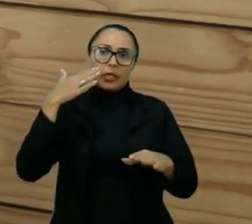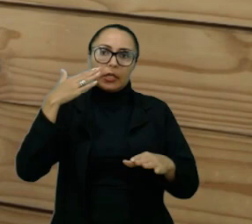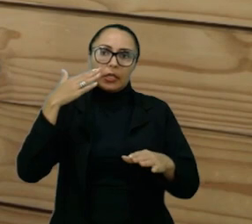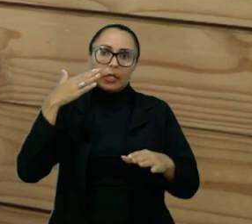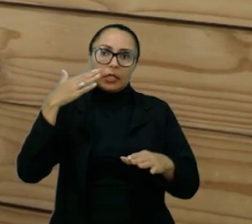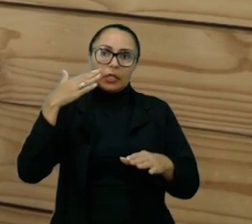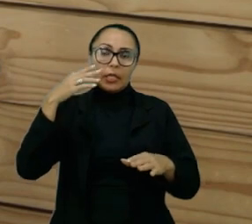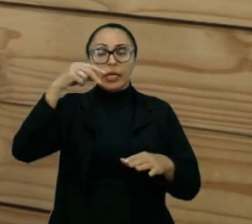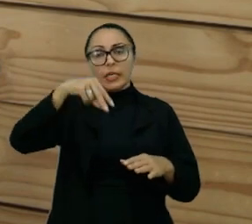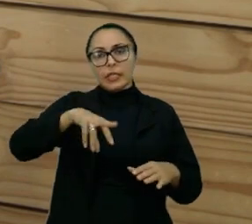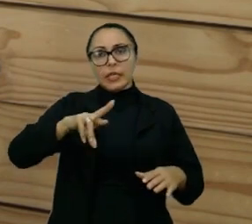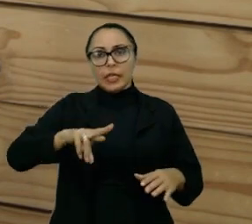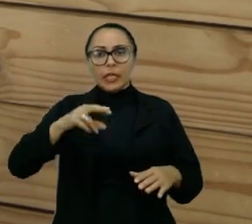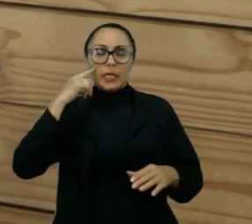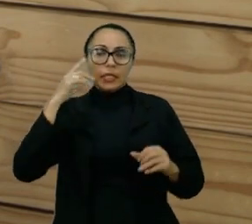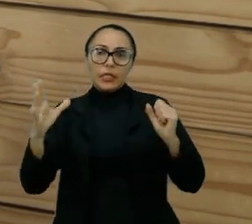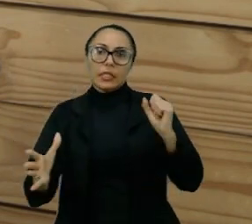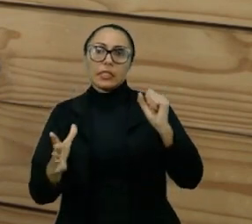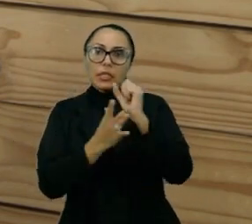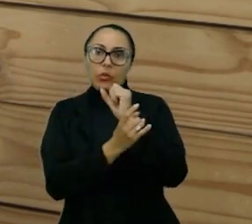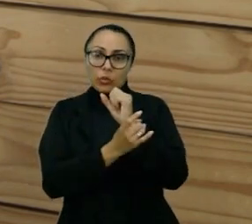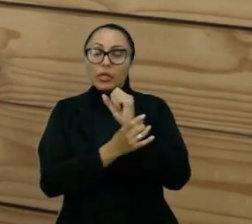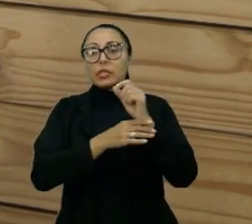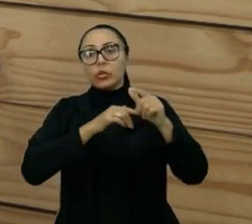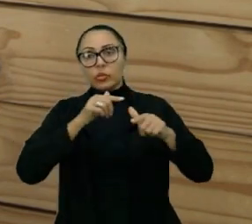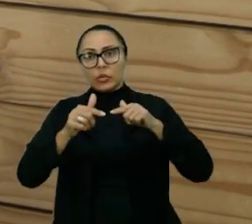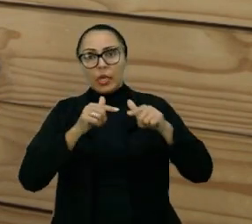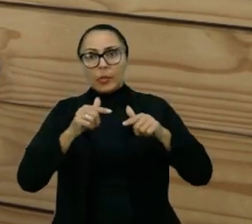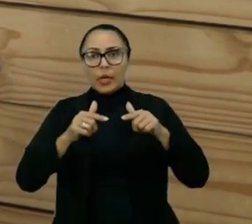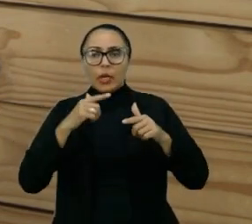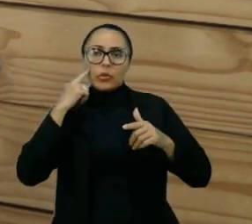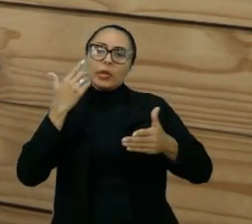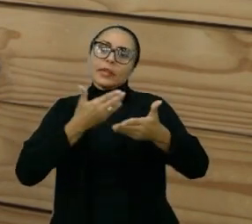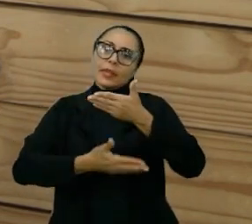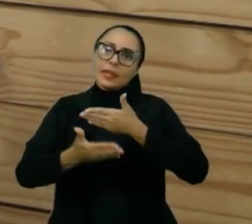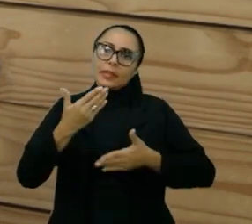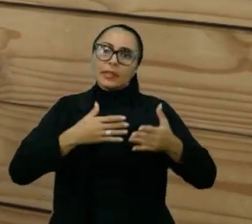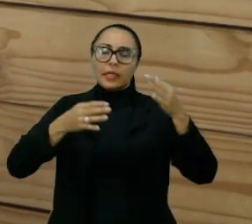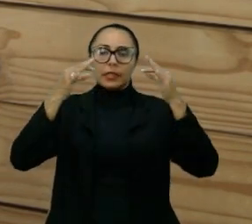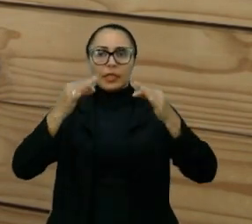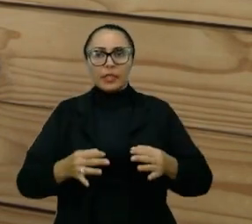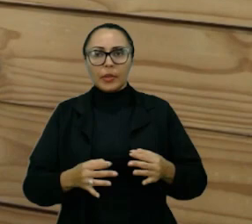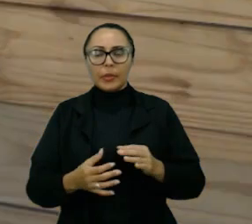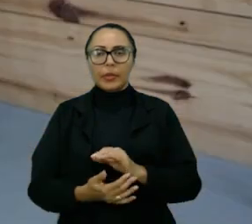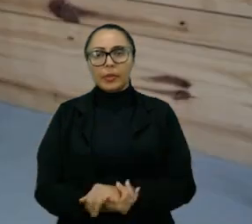NR de segurança do trabalho que lida exatamente com vasos sob pressão.